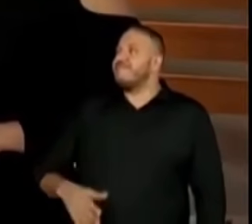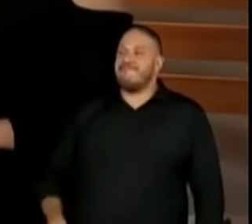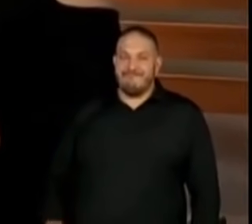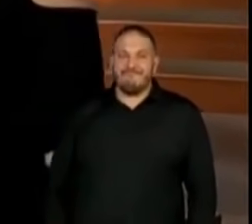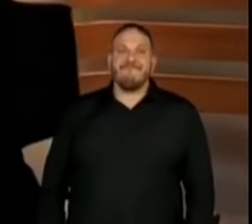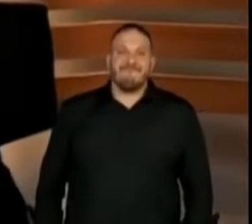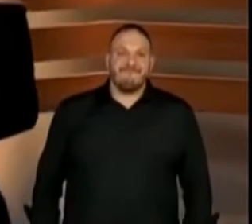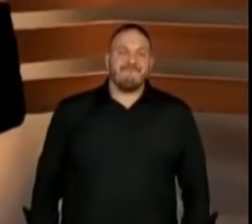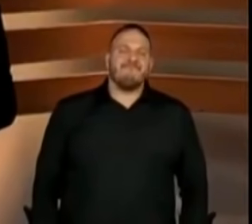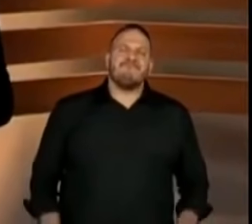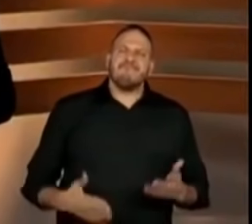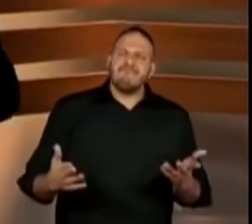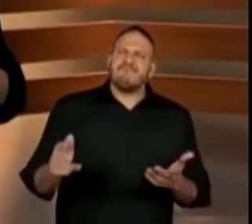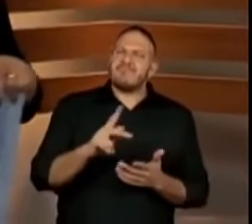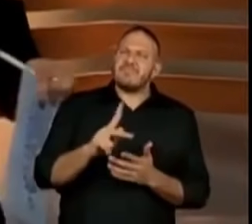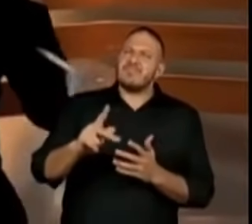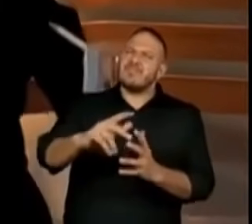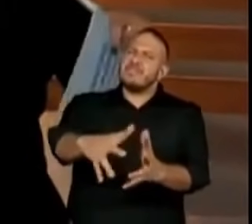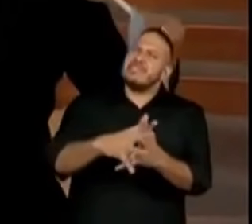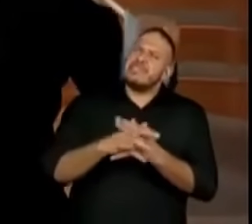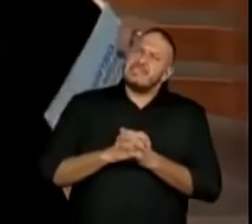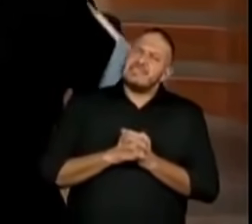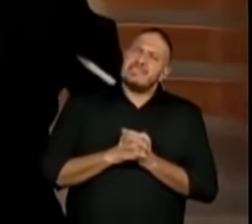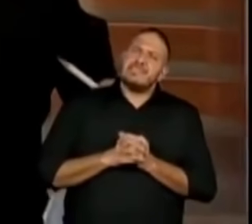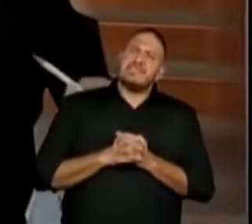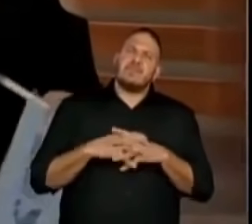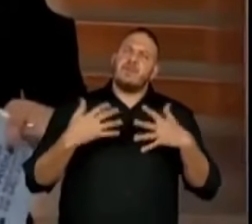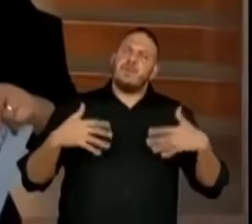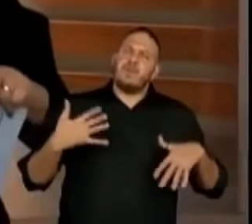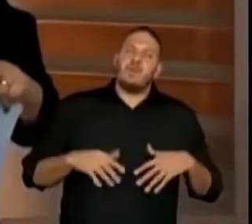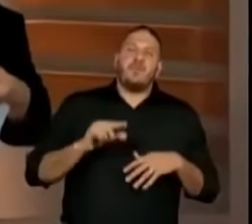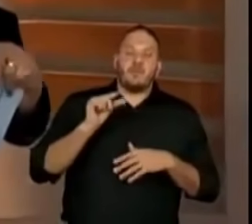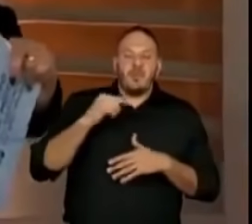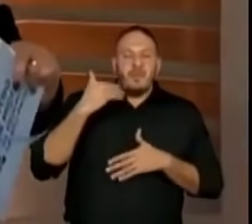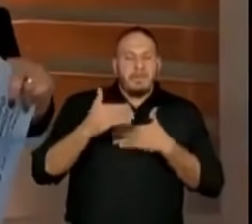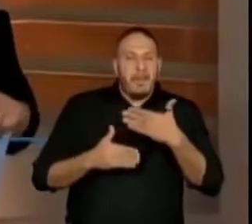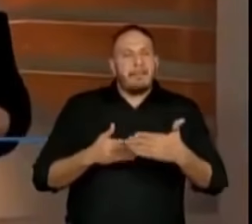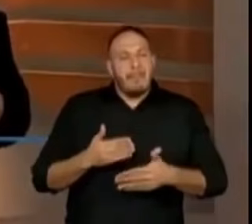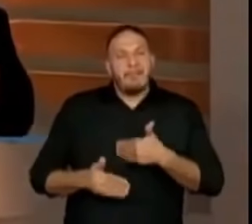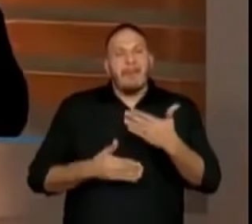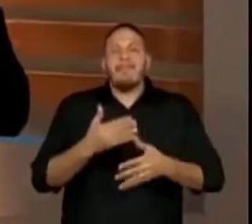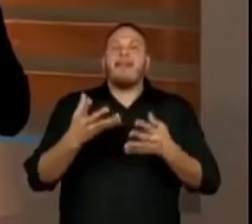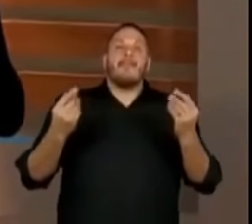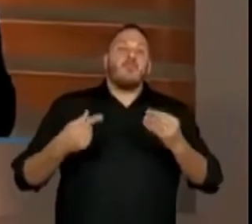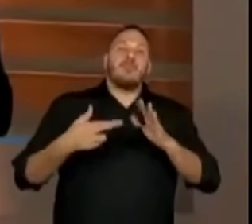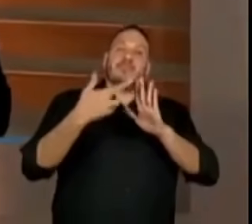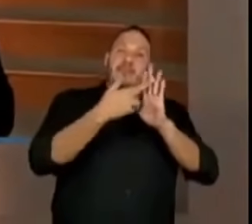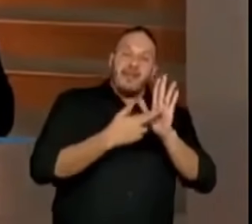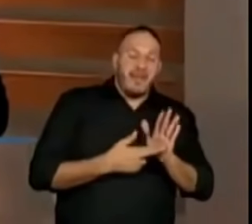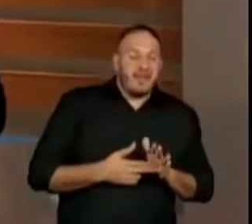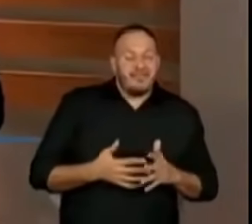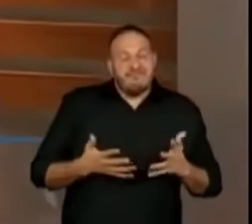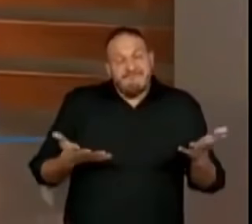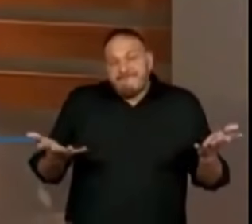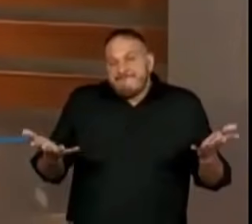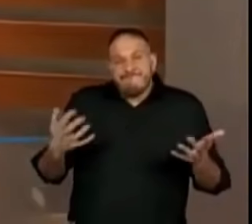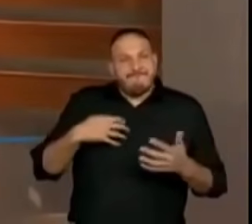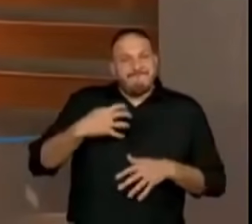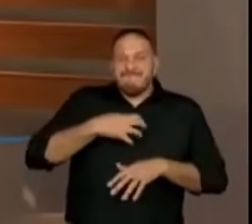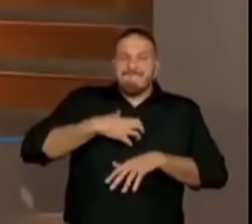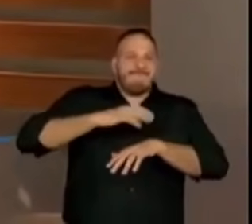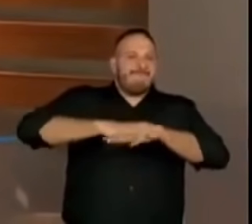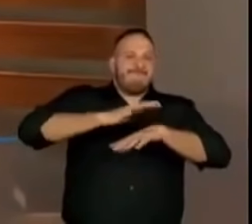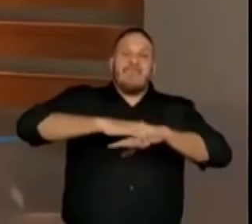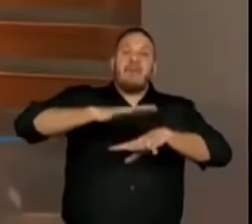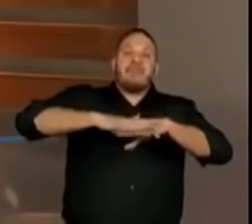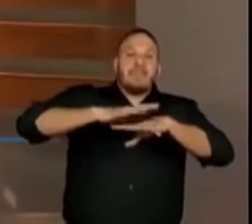R$ 103,50, tá? Professora, é muito passo a passo, é muitas regrinhas. Gente, é isso. Matemática